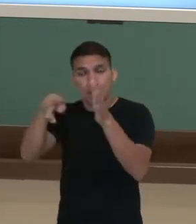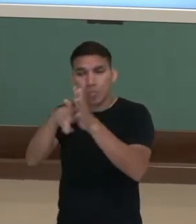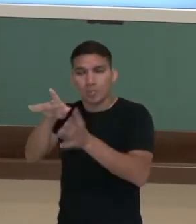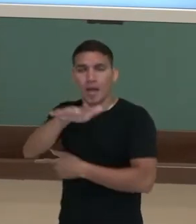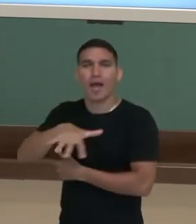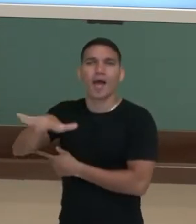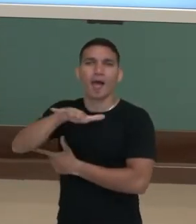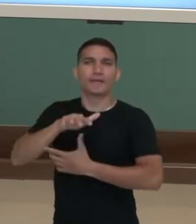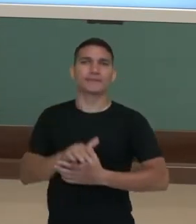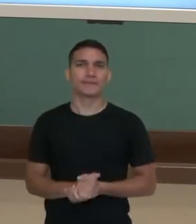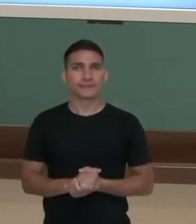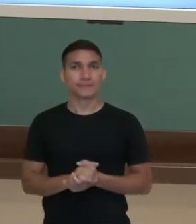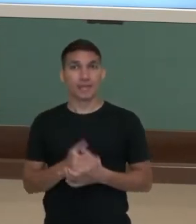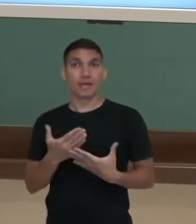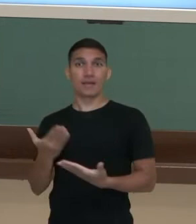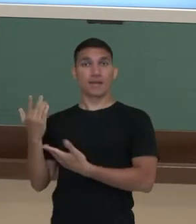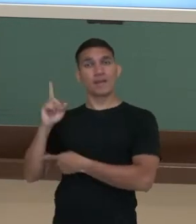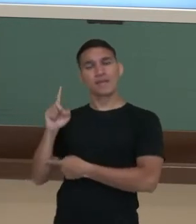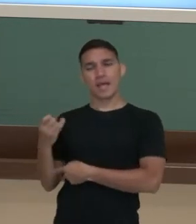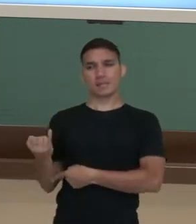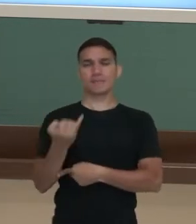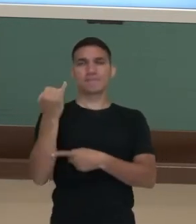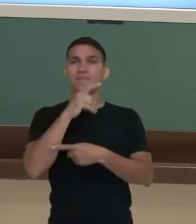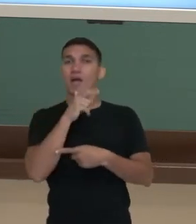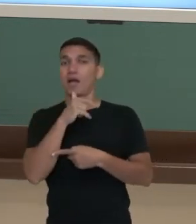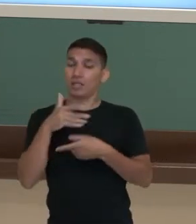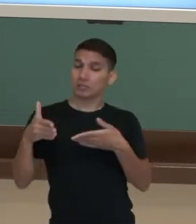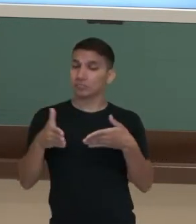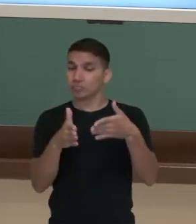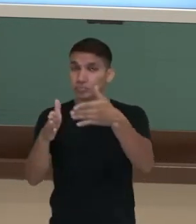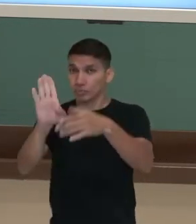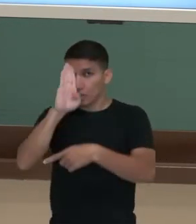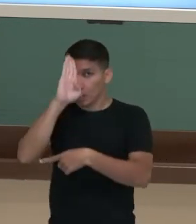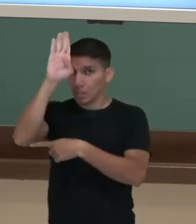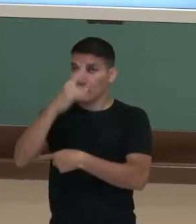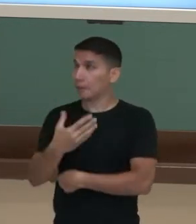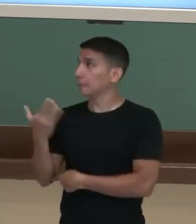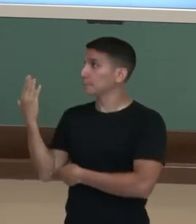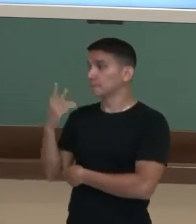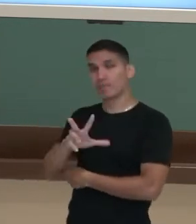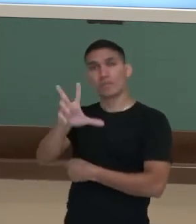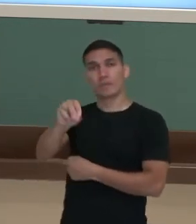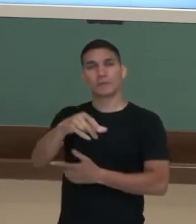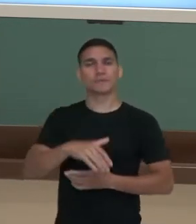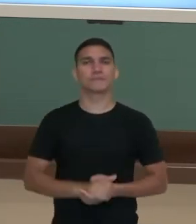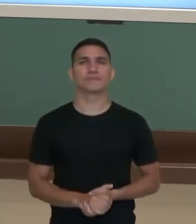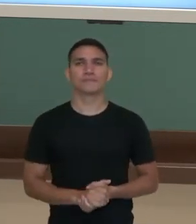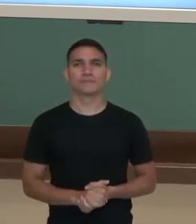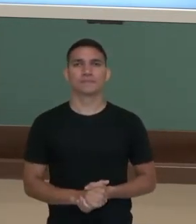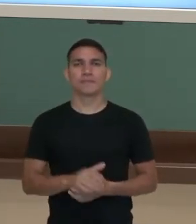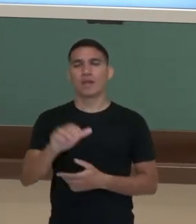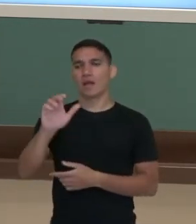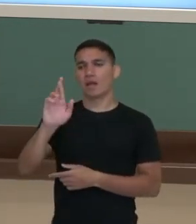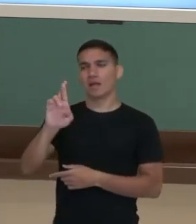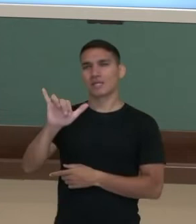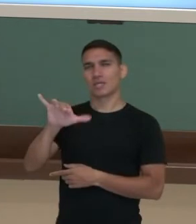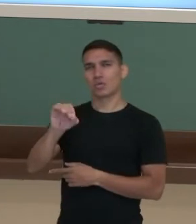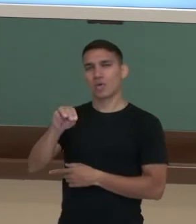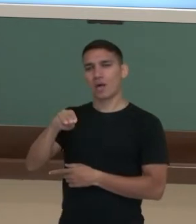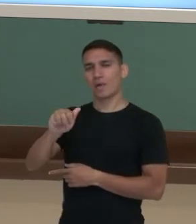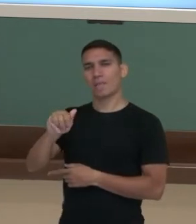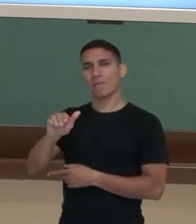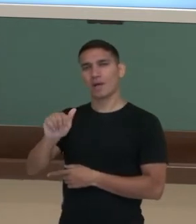área, formada por importantes rios. O principal deles é o rio Amazonas, numa região ali